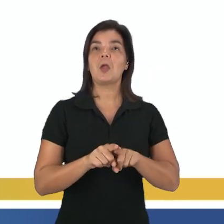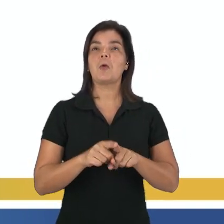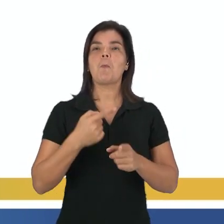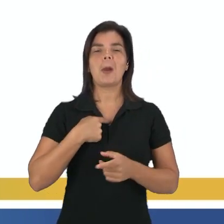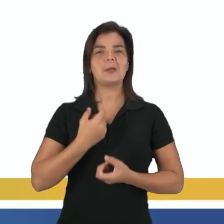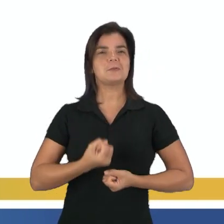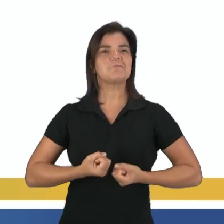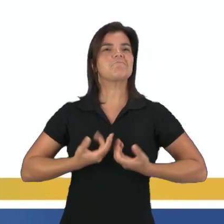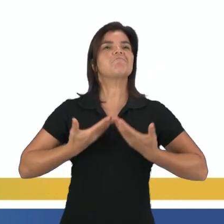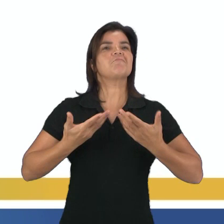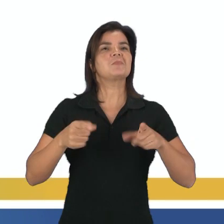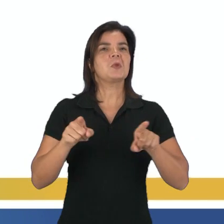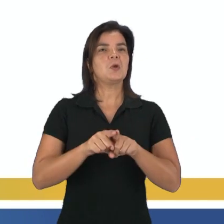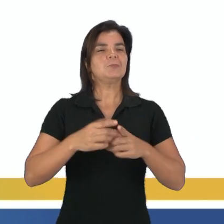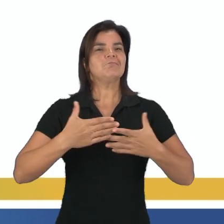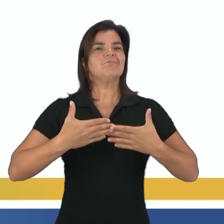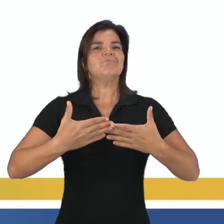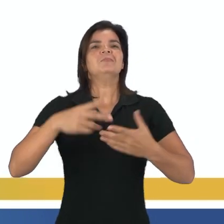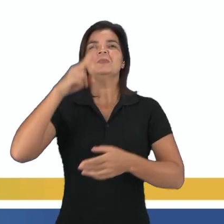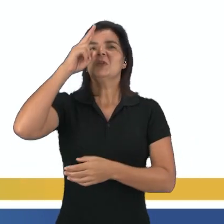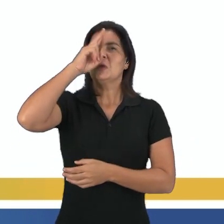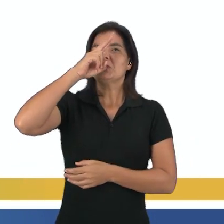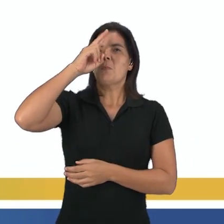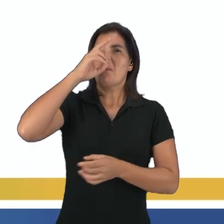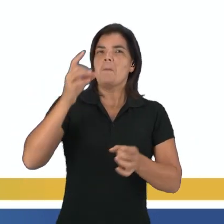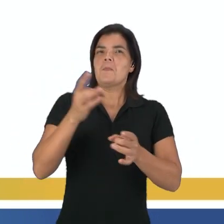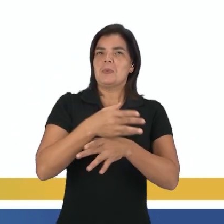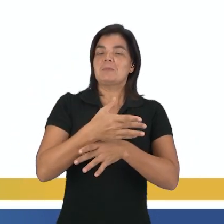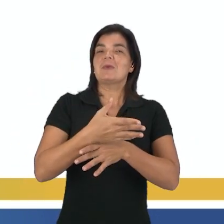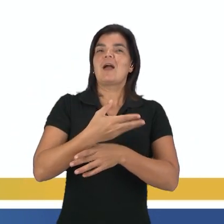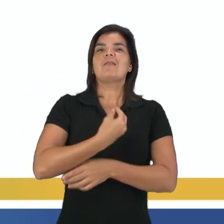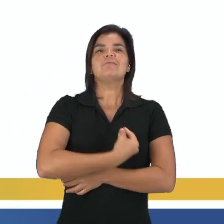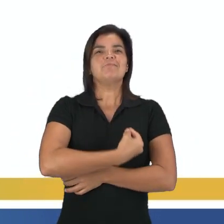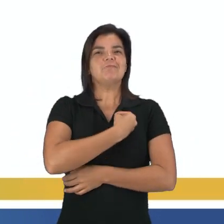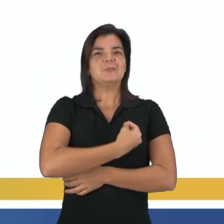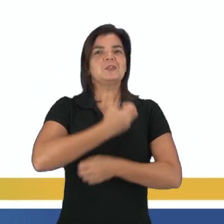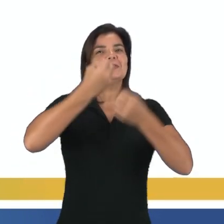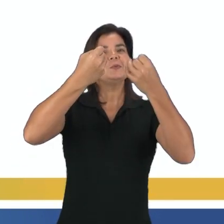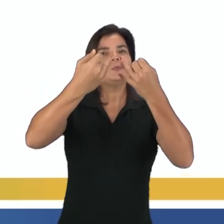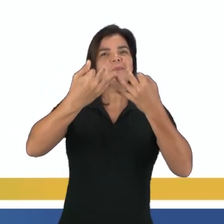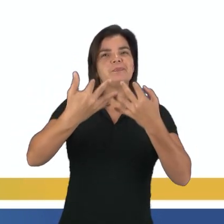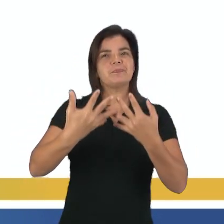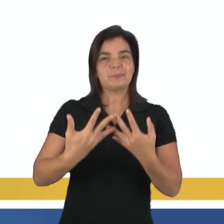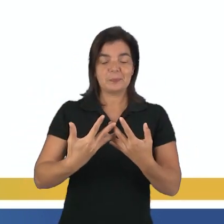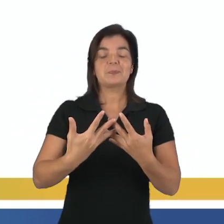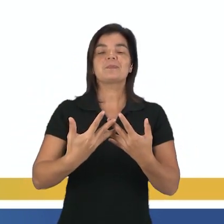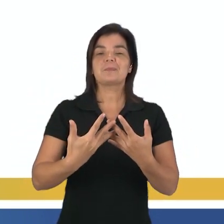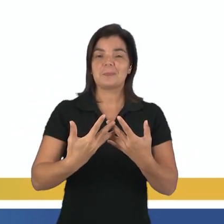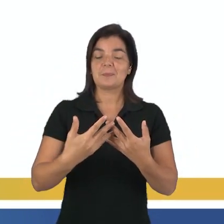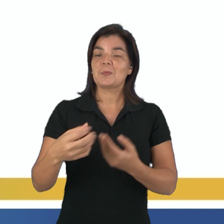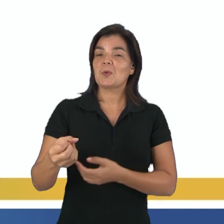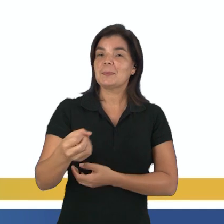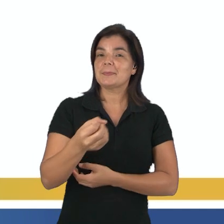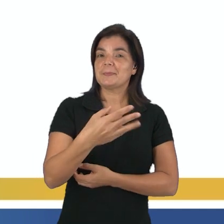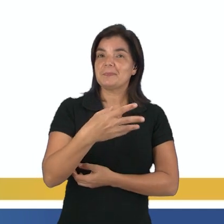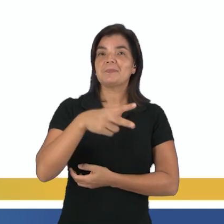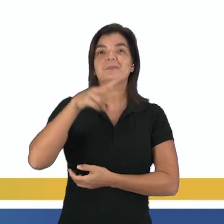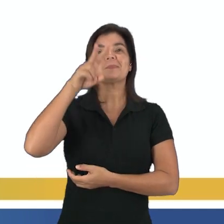se inflasse o peito cheio de histórias prontas para ganhar vidas, para